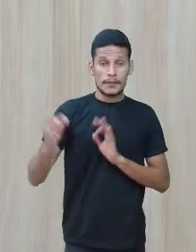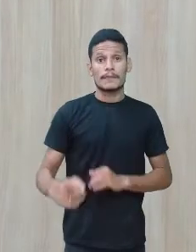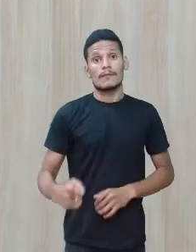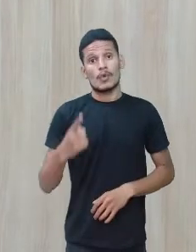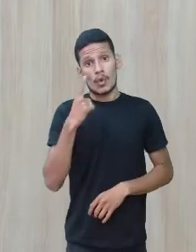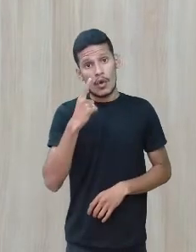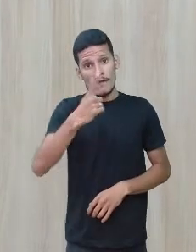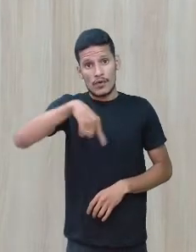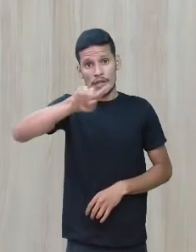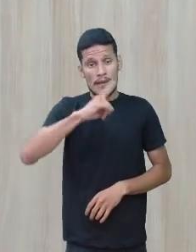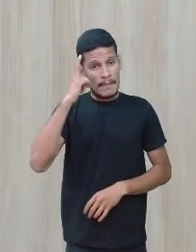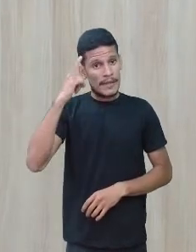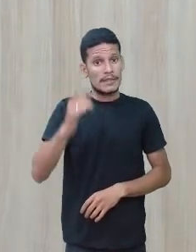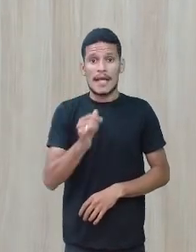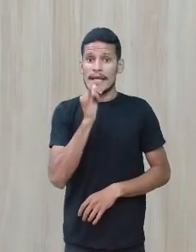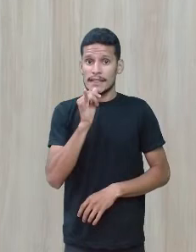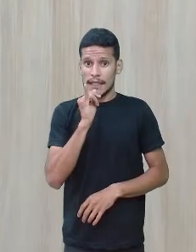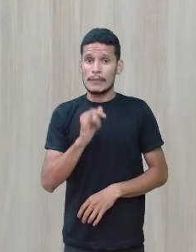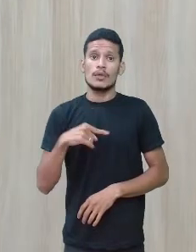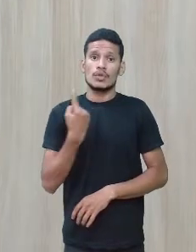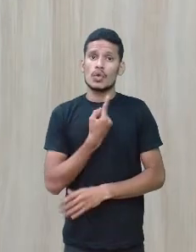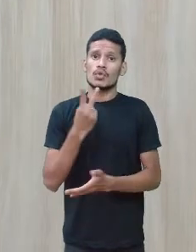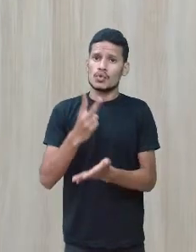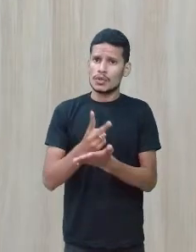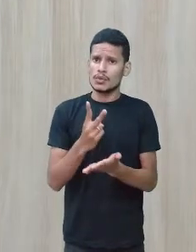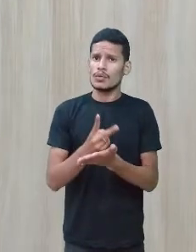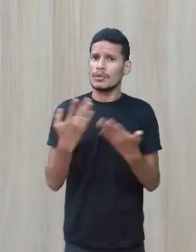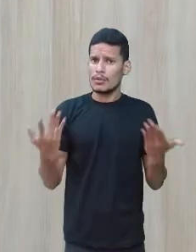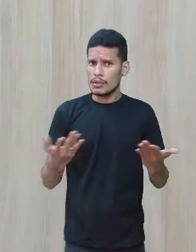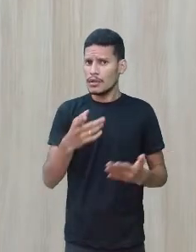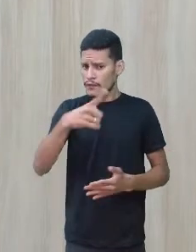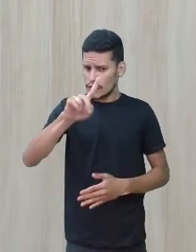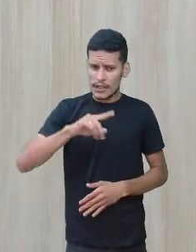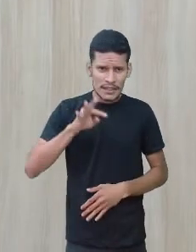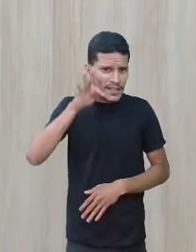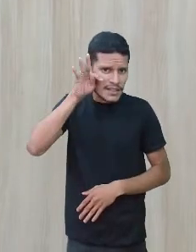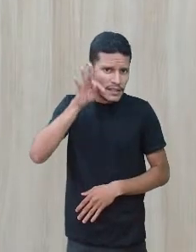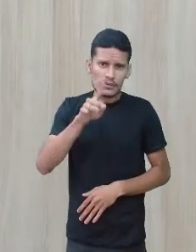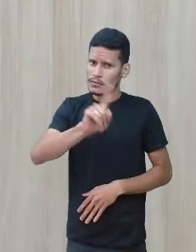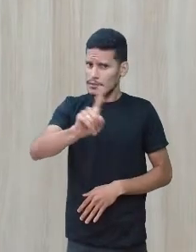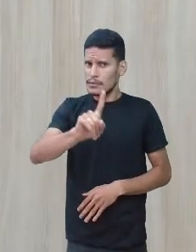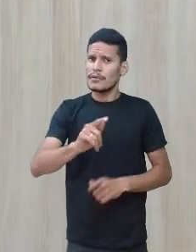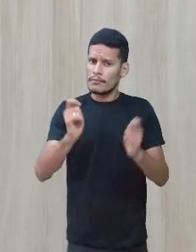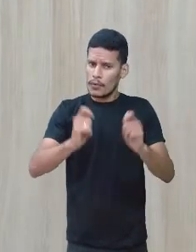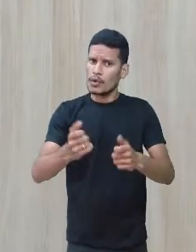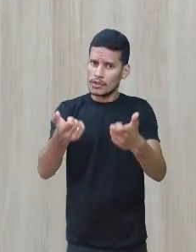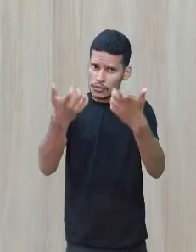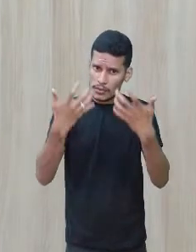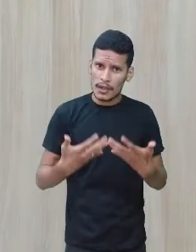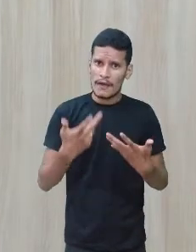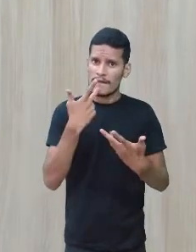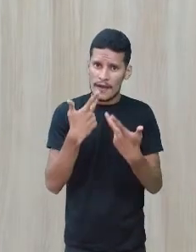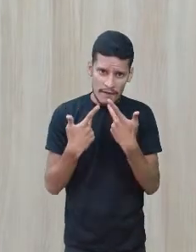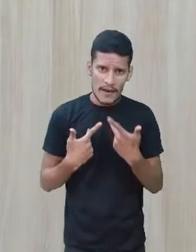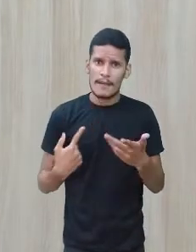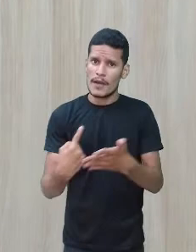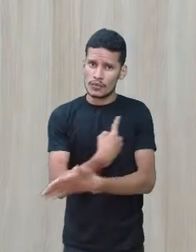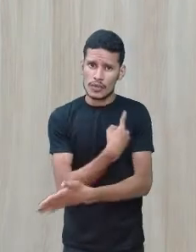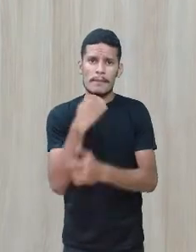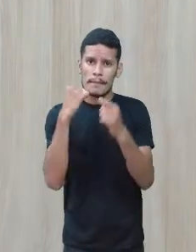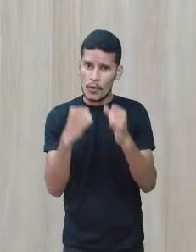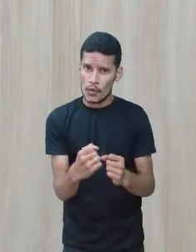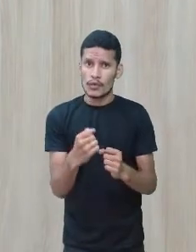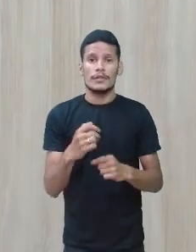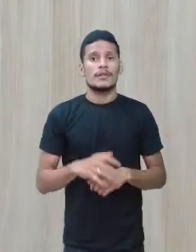pensem nesses exemplos direitinho que a gente vai dar continuidade. Qualquer coisa, não precisa ficar tímido não, minha gente. Pode falar. Vocês ficam com timidez aí de perguntar as coisas, não precisa